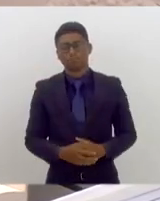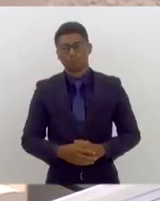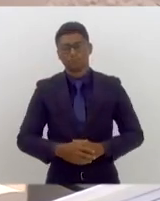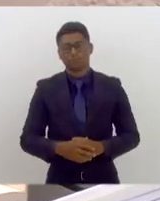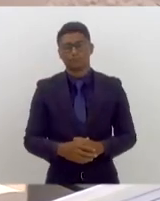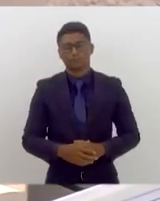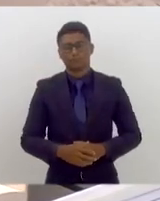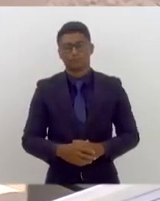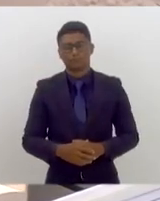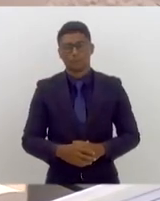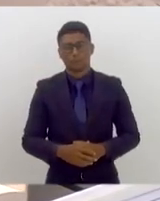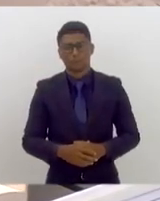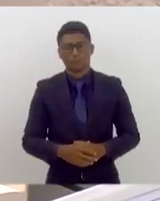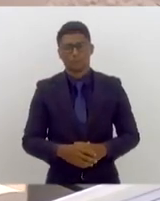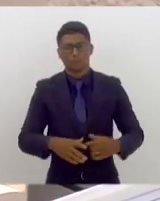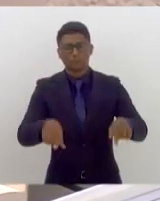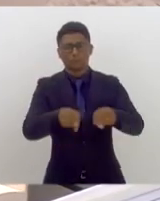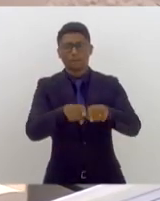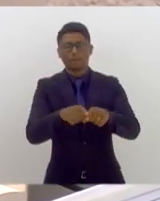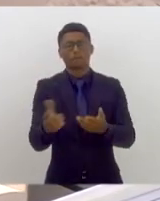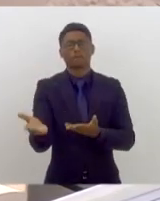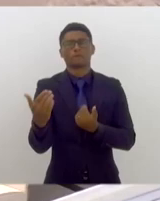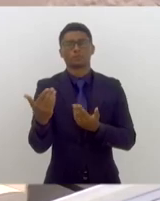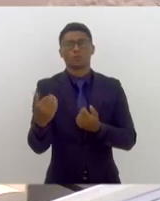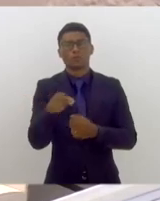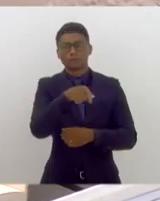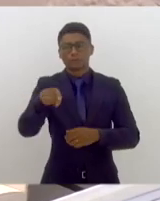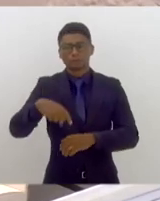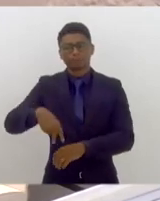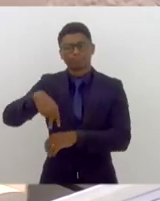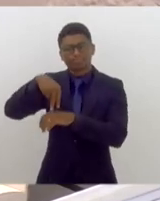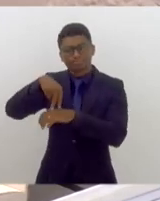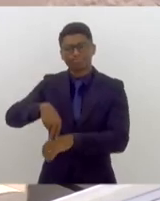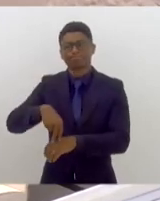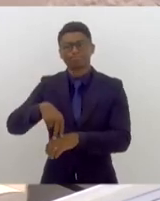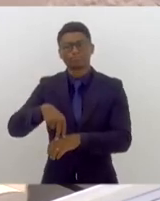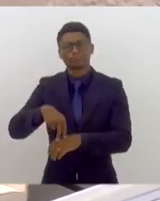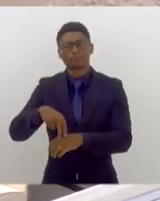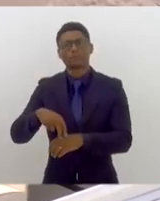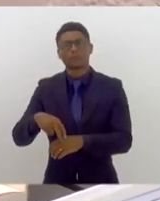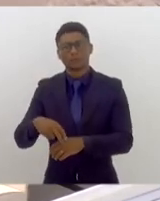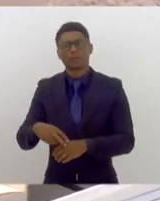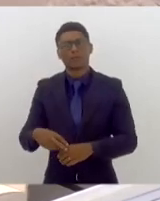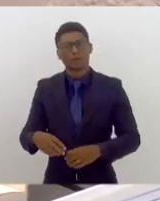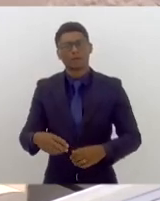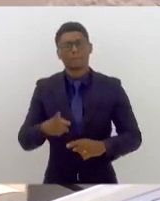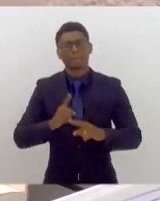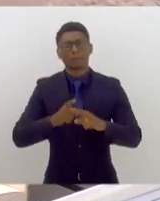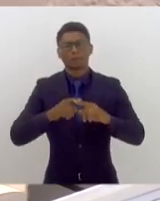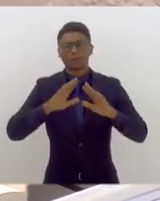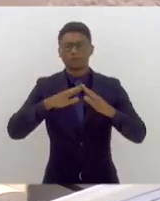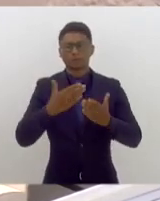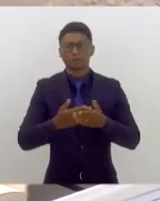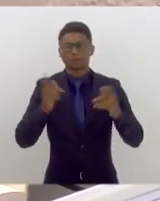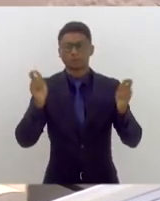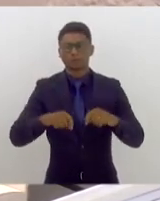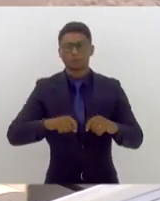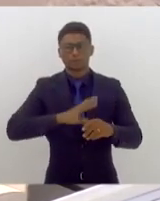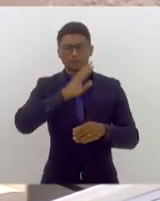o protagonismo da juventude e das escolas, porque estas, sim, têm condição de construir seus